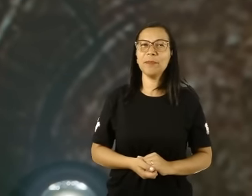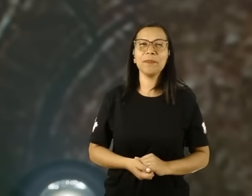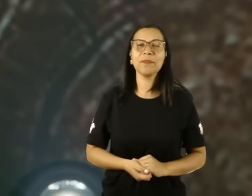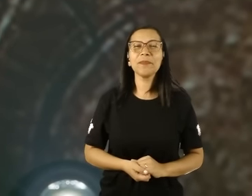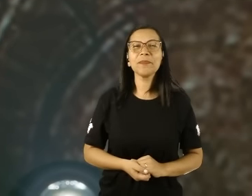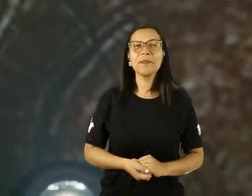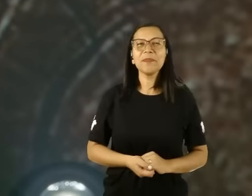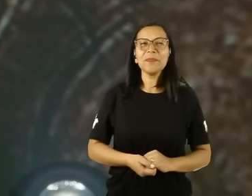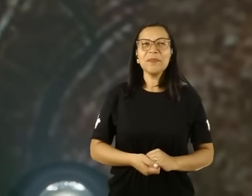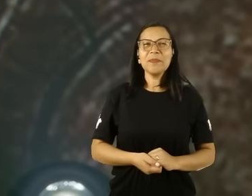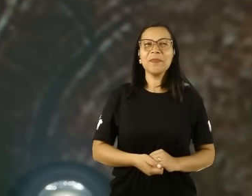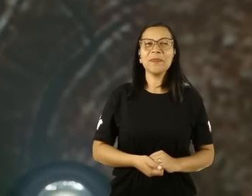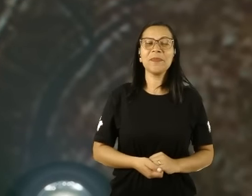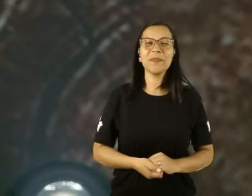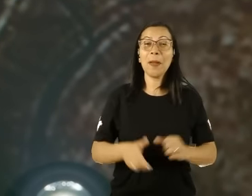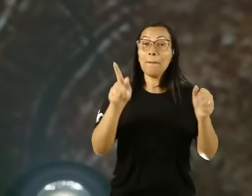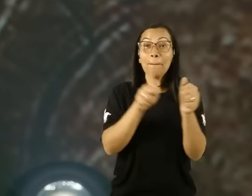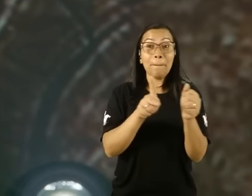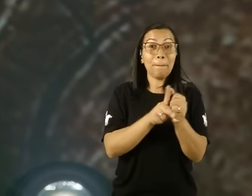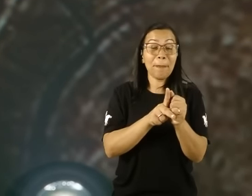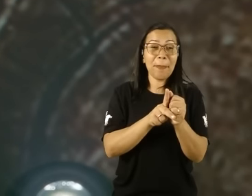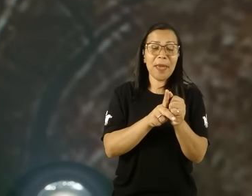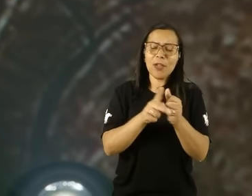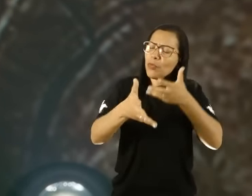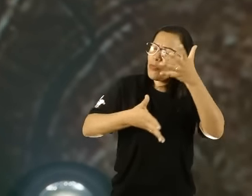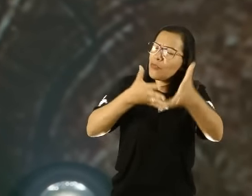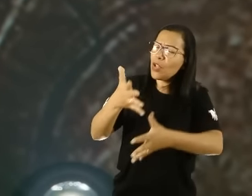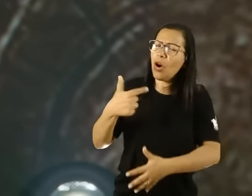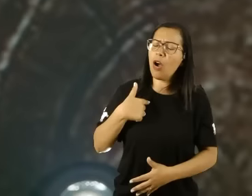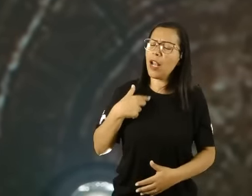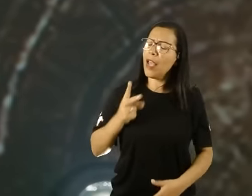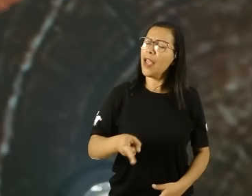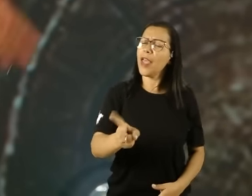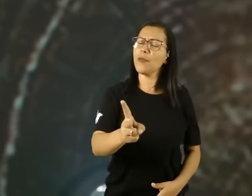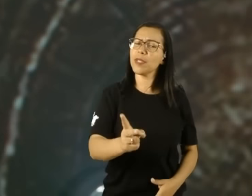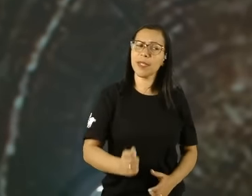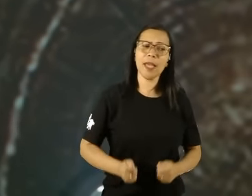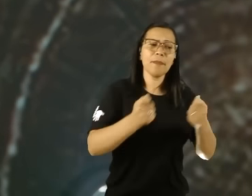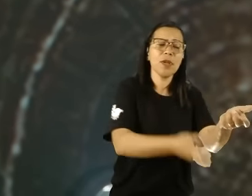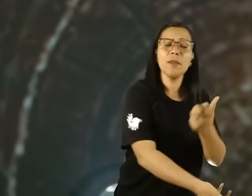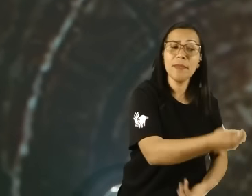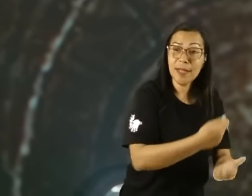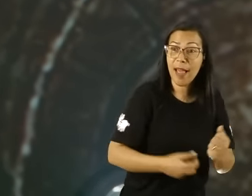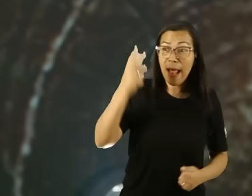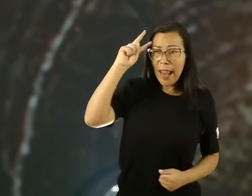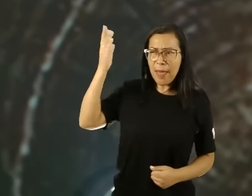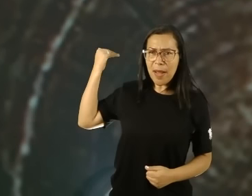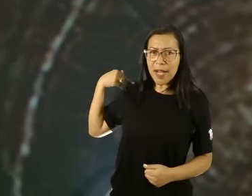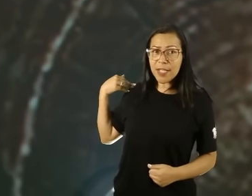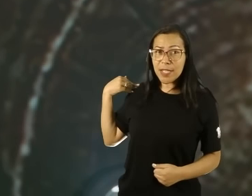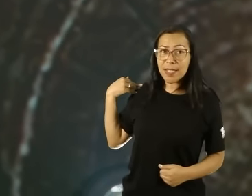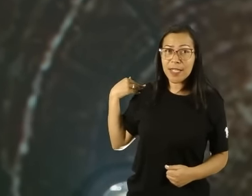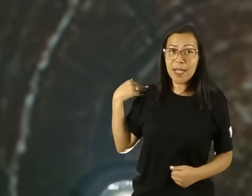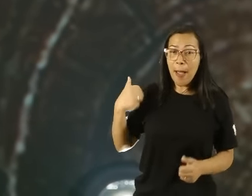fazer é pescar. Pesquei a vida inteira. Inclusive, quando Jesus me encontrou, o primeiro palanque de Jesus, pessoal, foi meu barco. Eu emprestei para ele. Jesus colocou meu